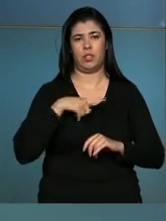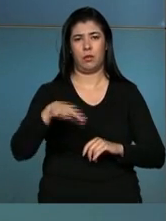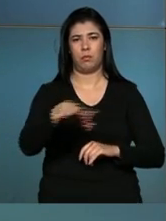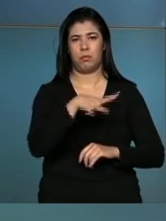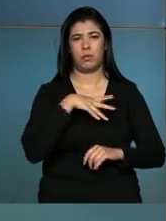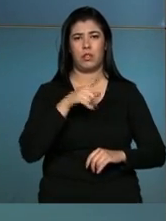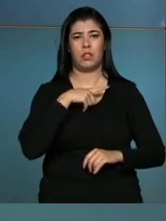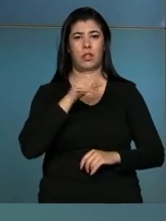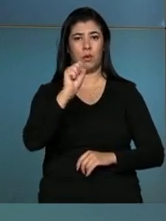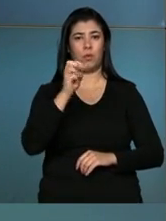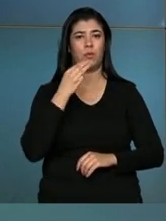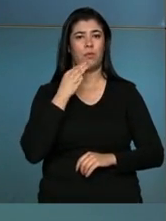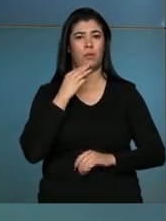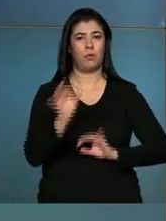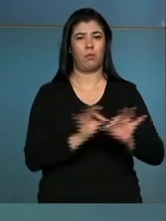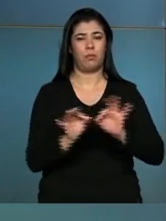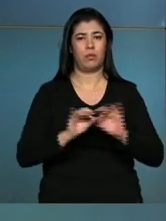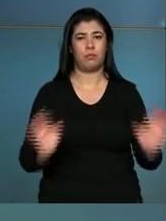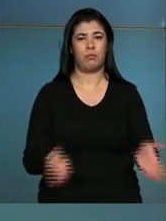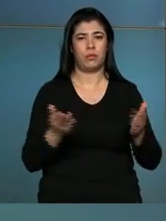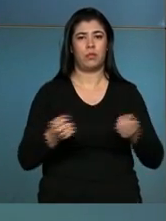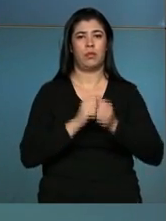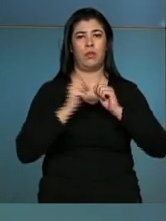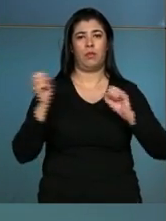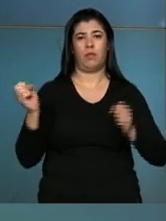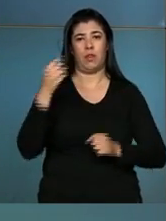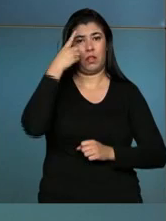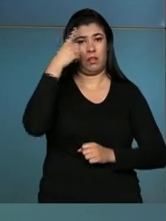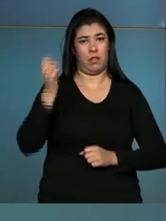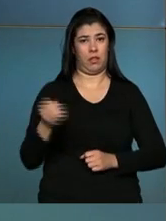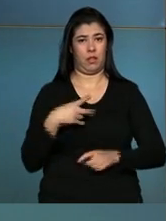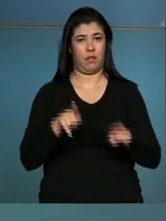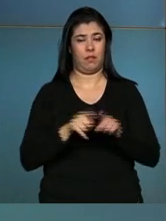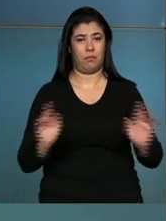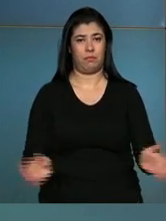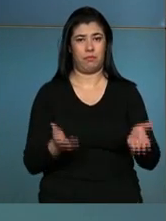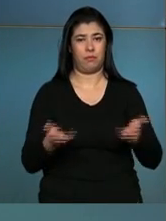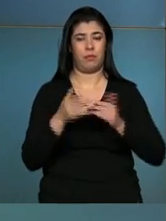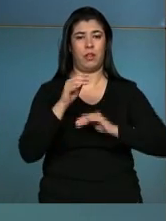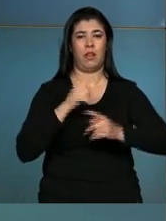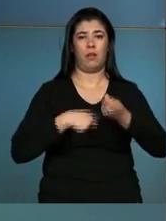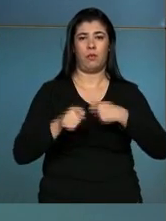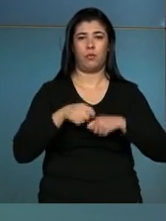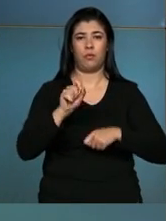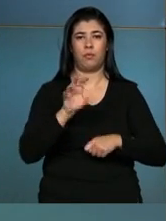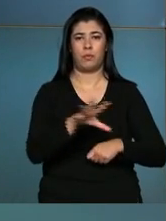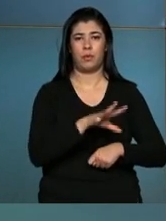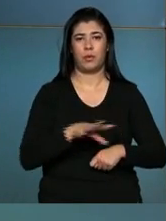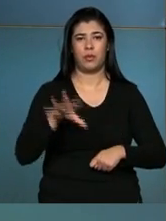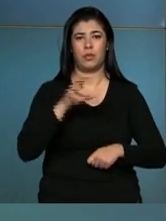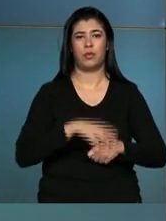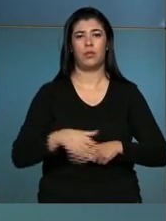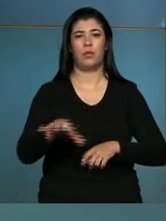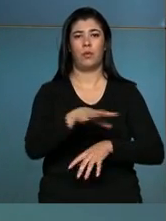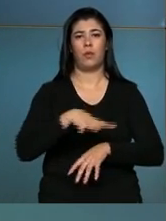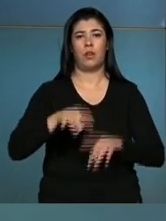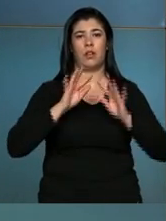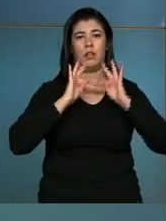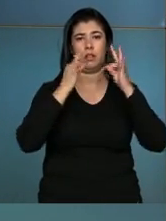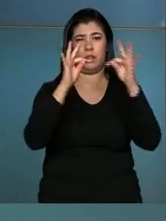milhões deais para projetos de incentivo à inovação e para estimular economias regionais com a criação de parques